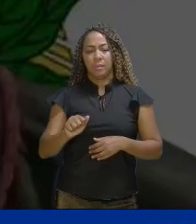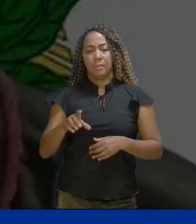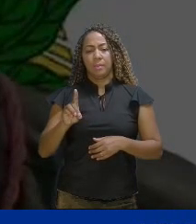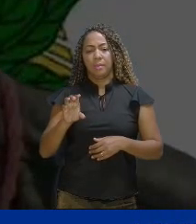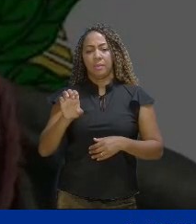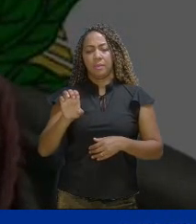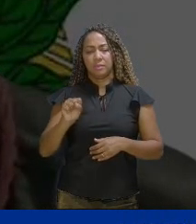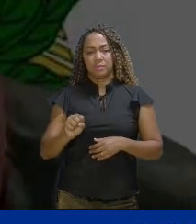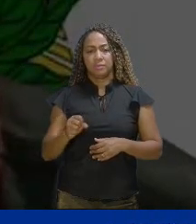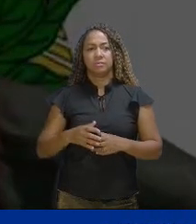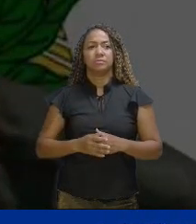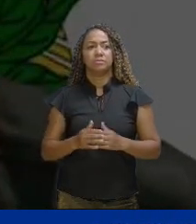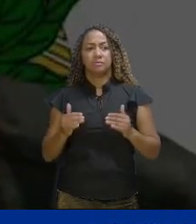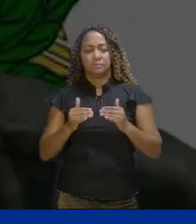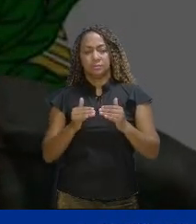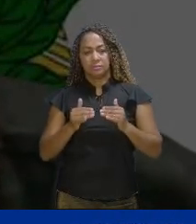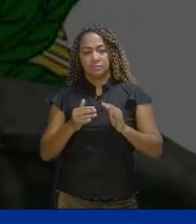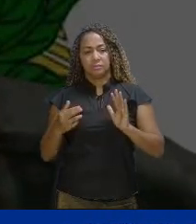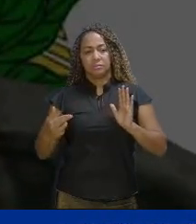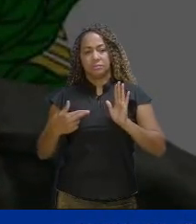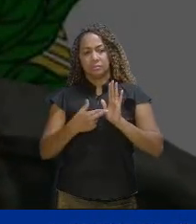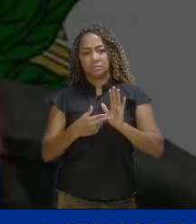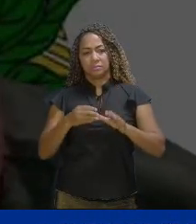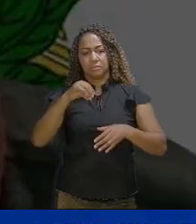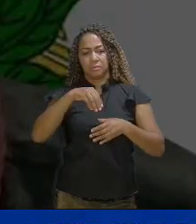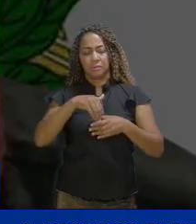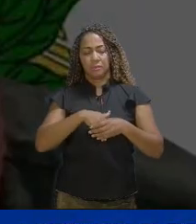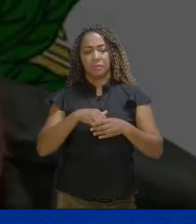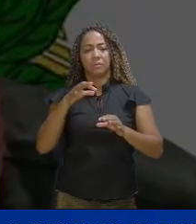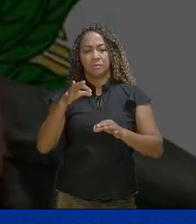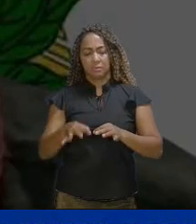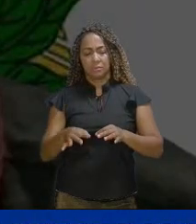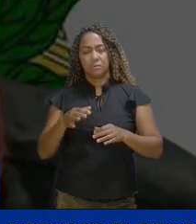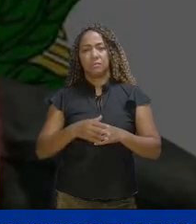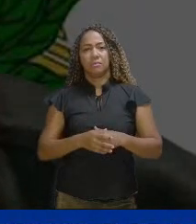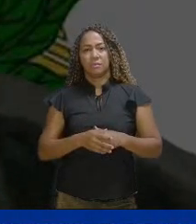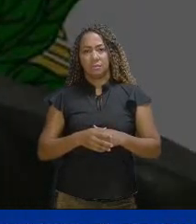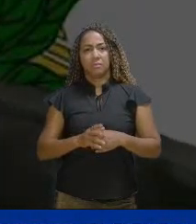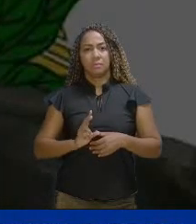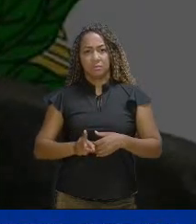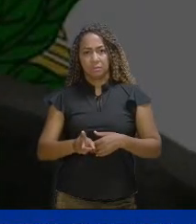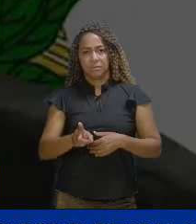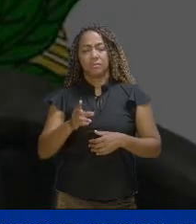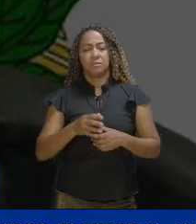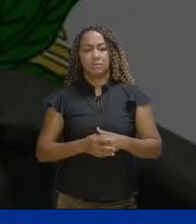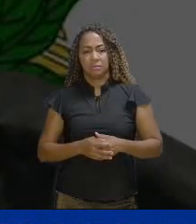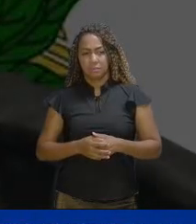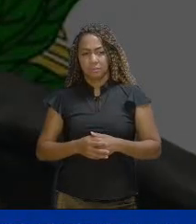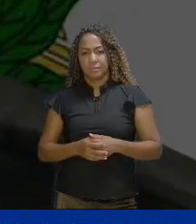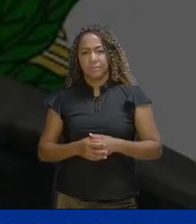concordo com o relator, Carlos Fernando, votou corretamente, eu entendo que vai ser seguido.